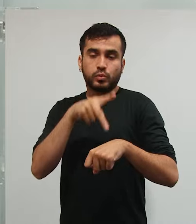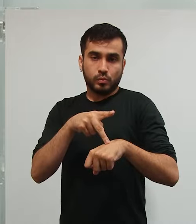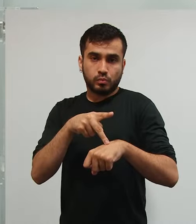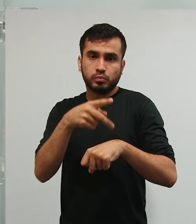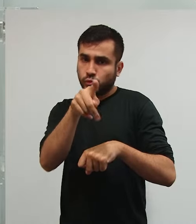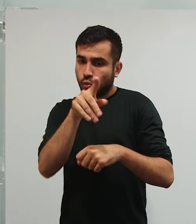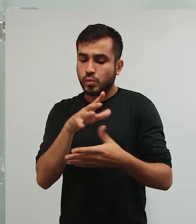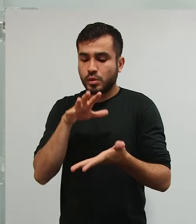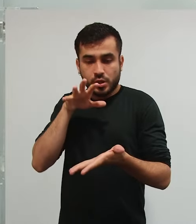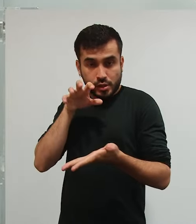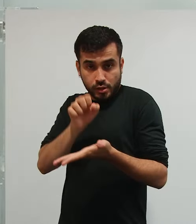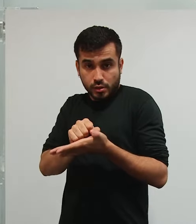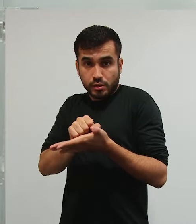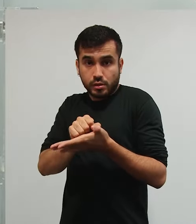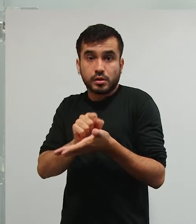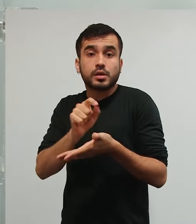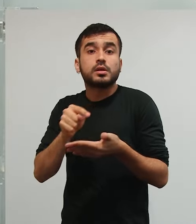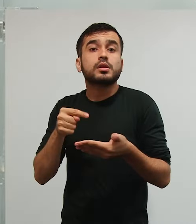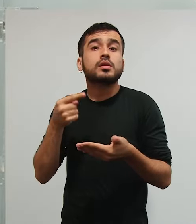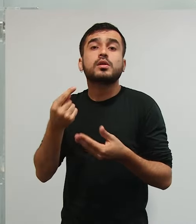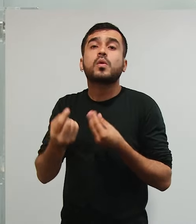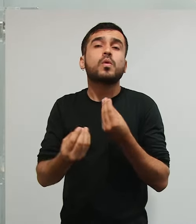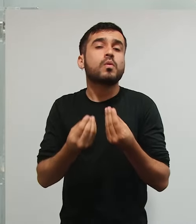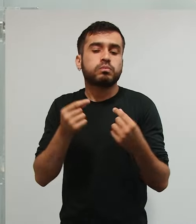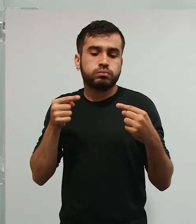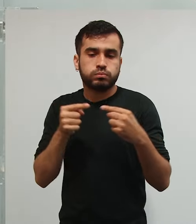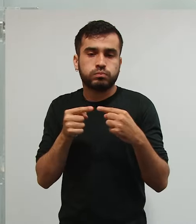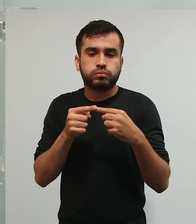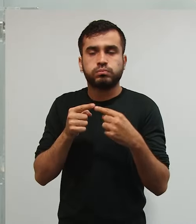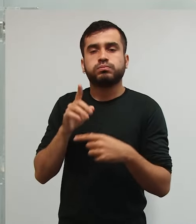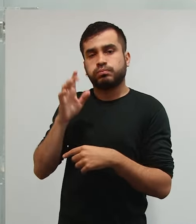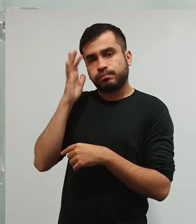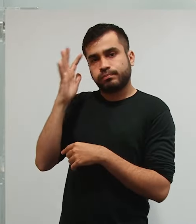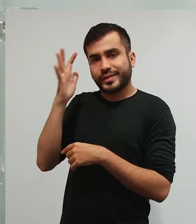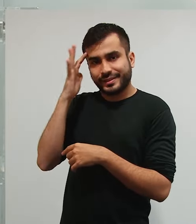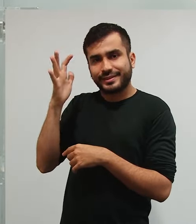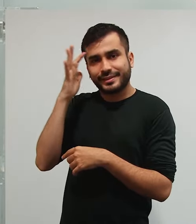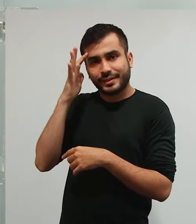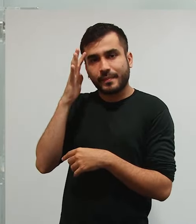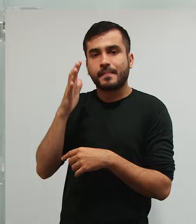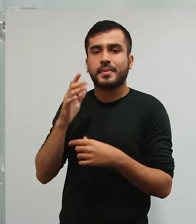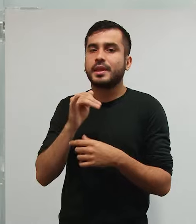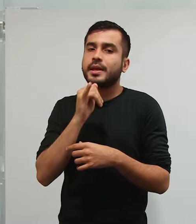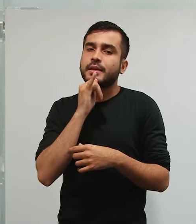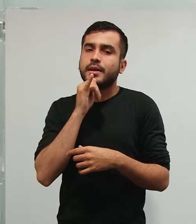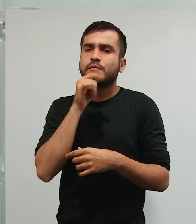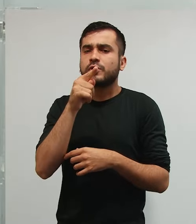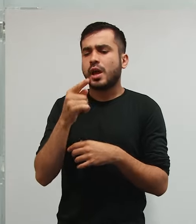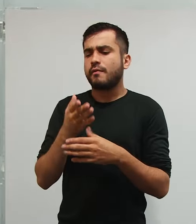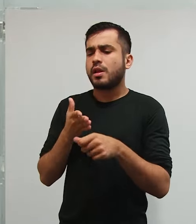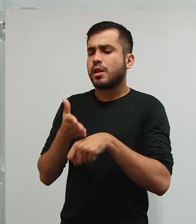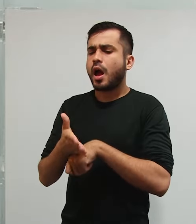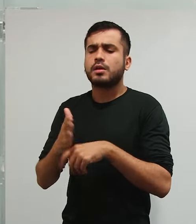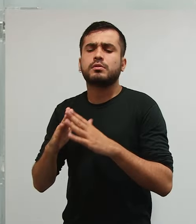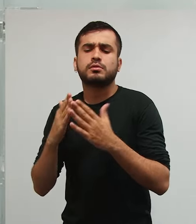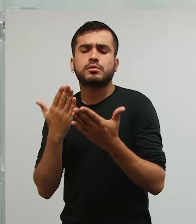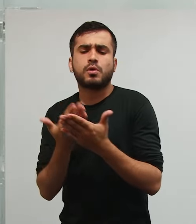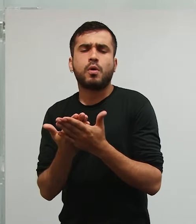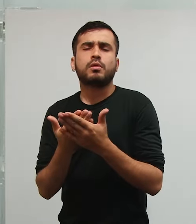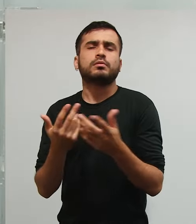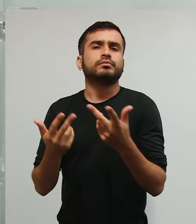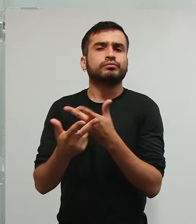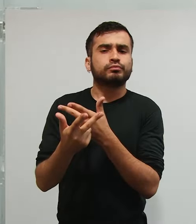você coloca sua criação, sua autoria, seu registro, e esse registro conversa com a teoria, que